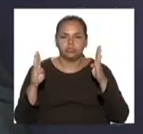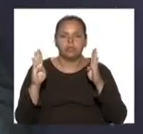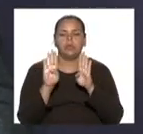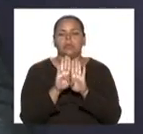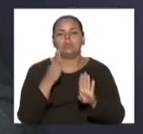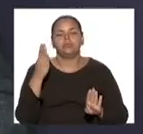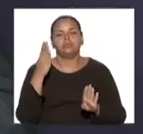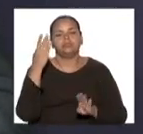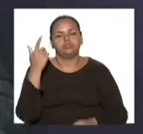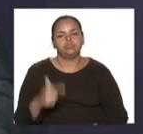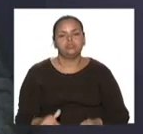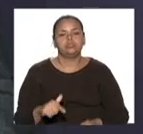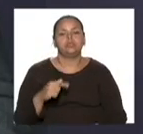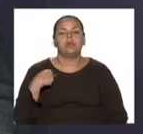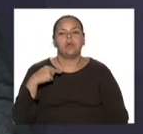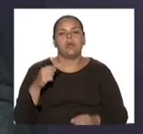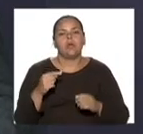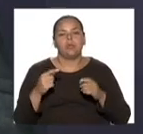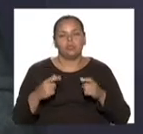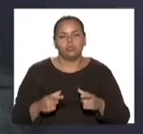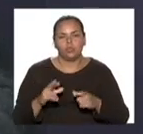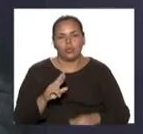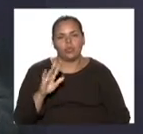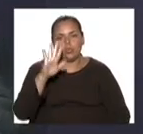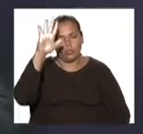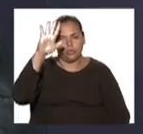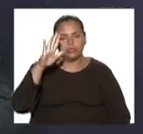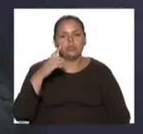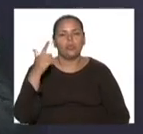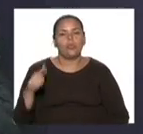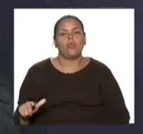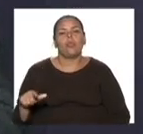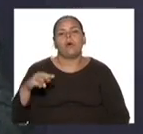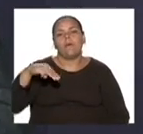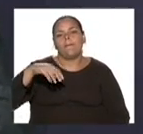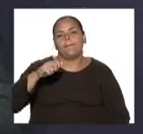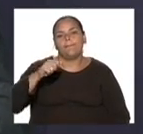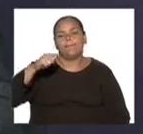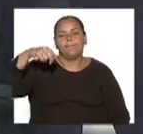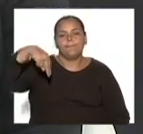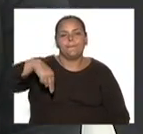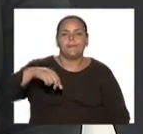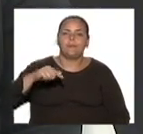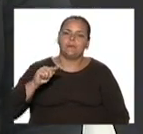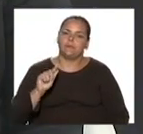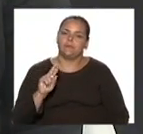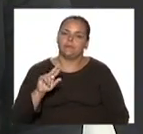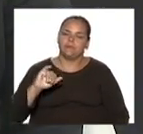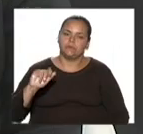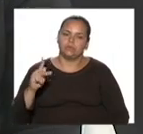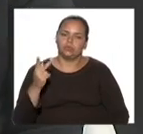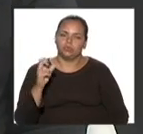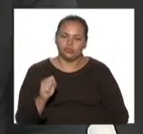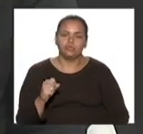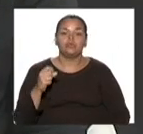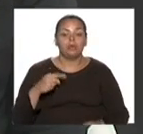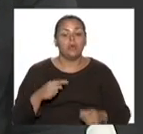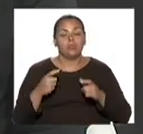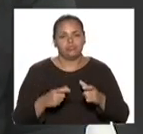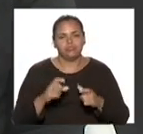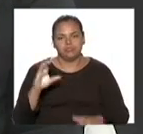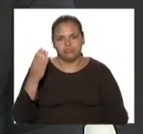houve um interesse tanto na Biblioteca da Rocinha quanto da de Manguinhos. Porque o município de Niterói, por exemplo,